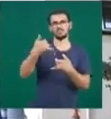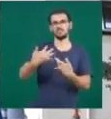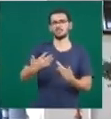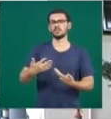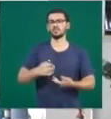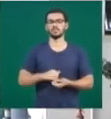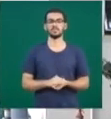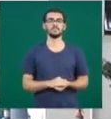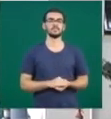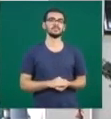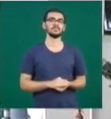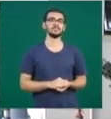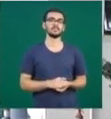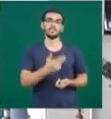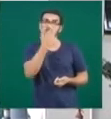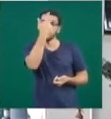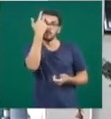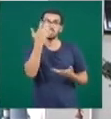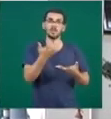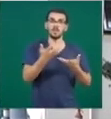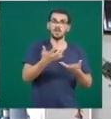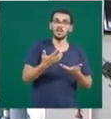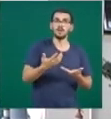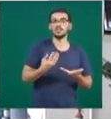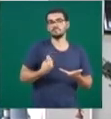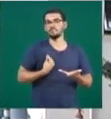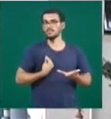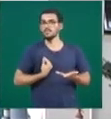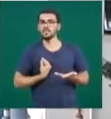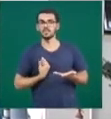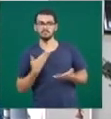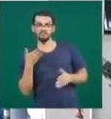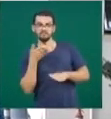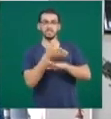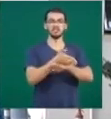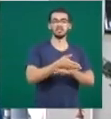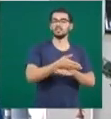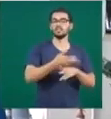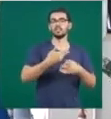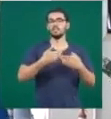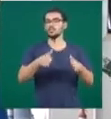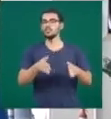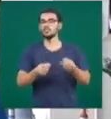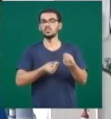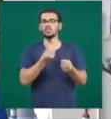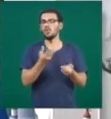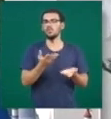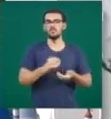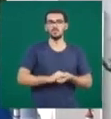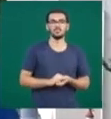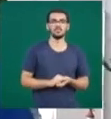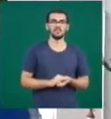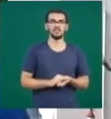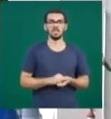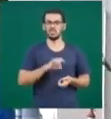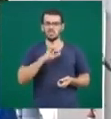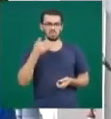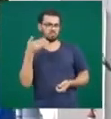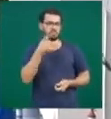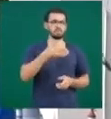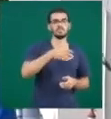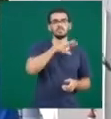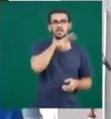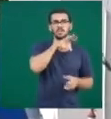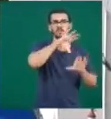frente. Quem deseja, então, participar dessa solenidade de abertura, como é possível? É só comparecer mesmo na Arena Sabiazinho,